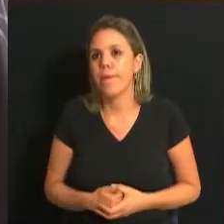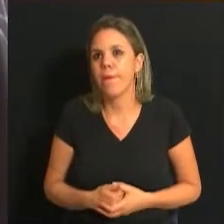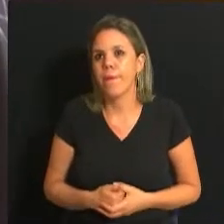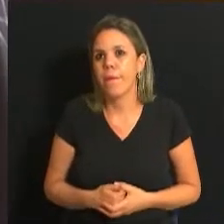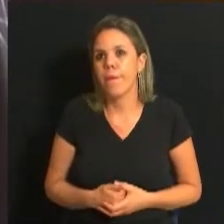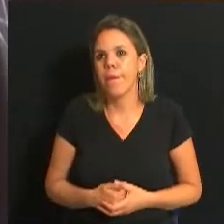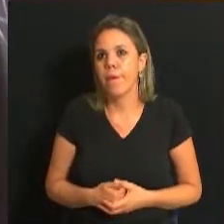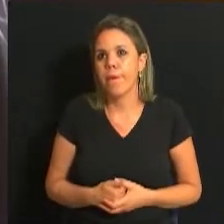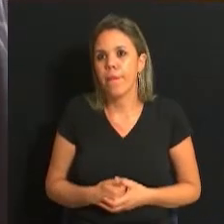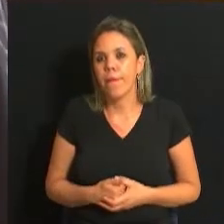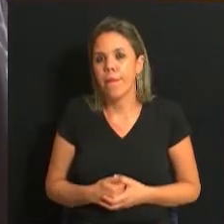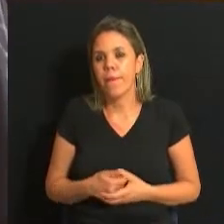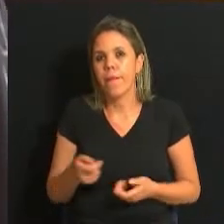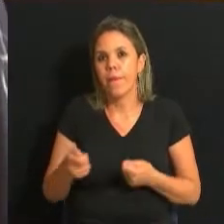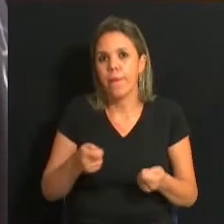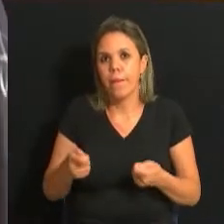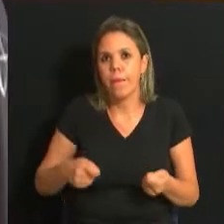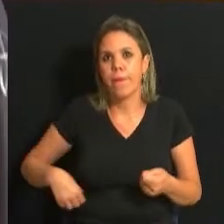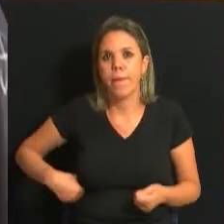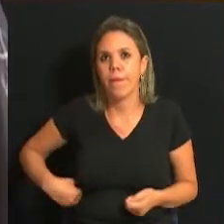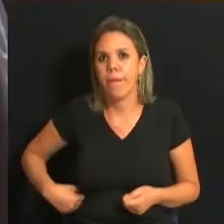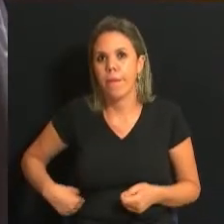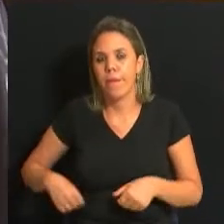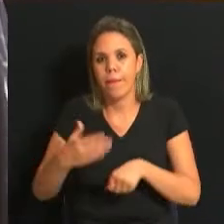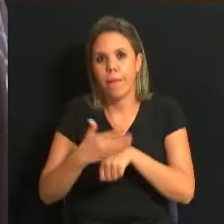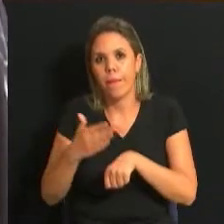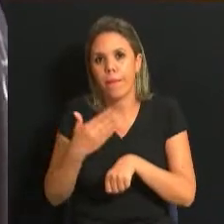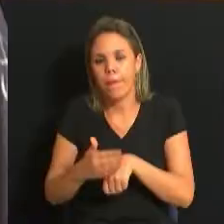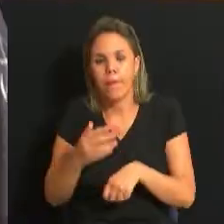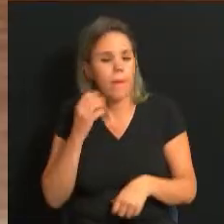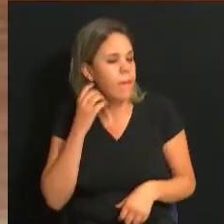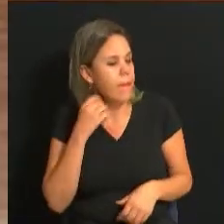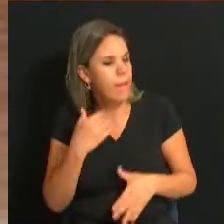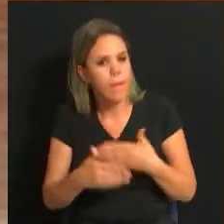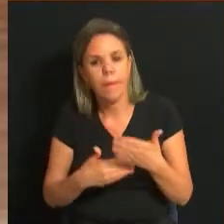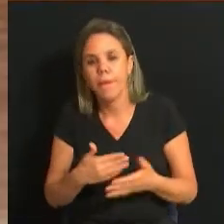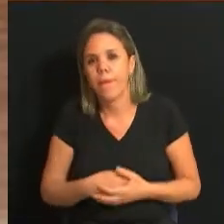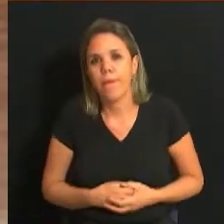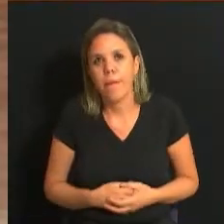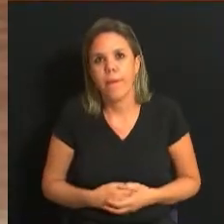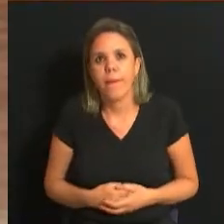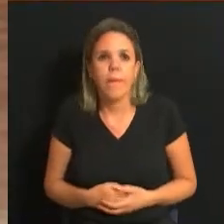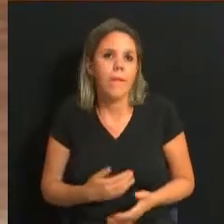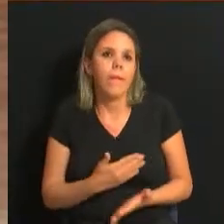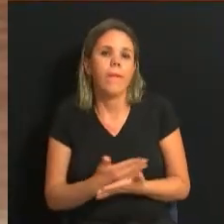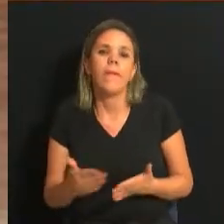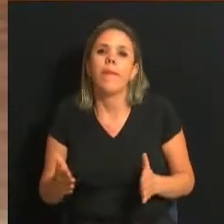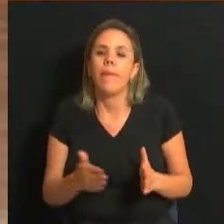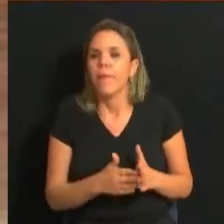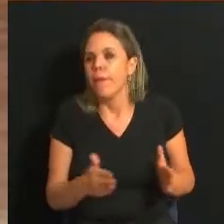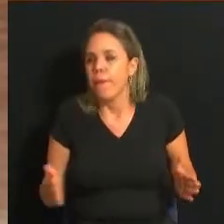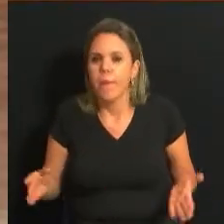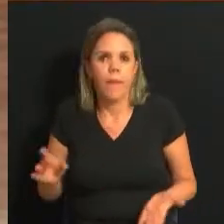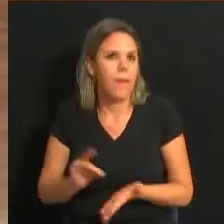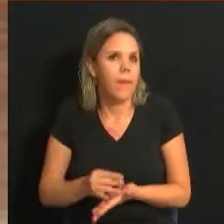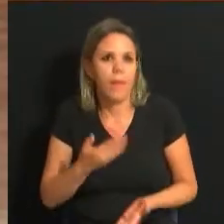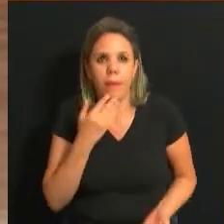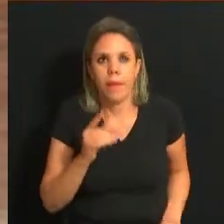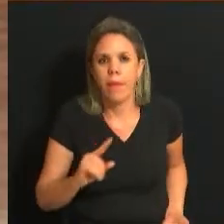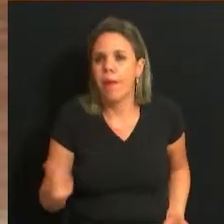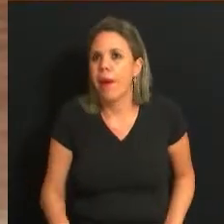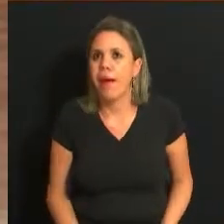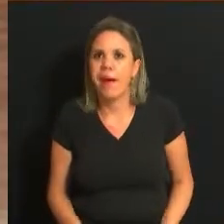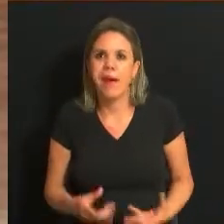e estar controlando toda essa questão de treinamento deles diário aqui no Pulo. Bom, começo de temporada realmente não é fácil não.